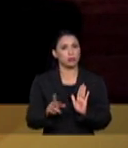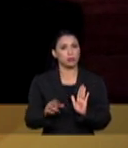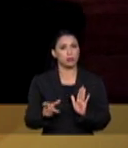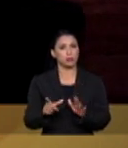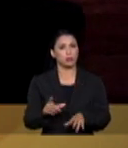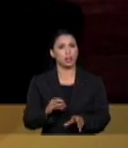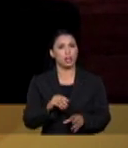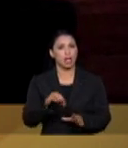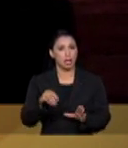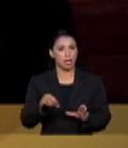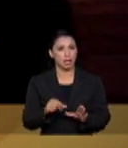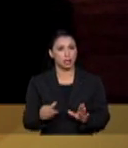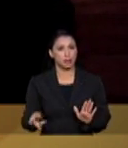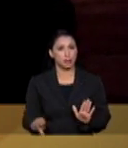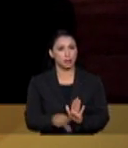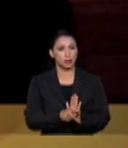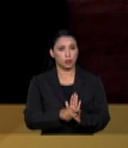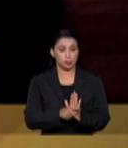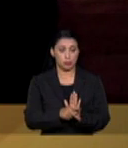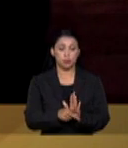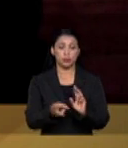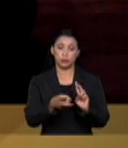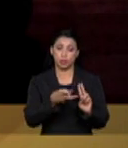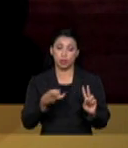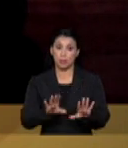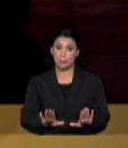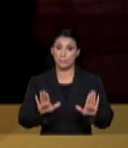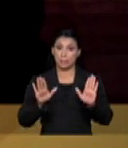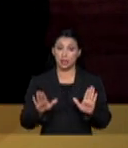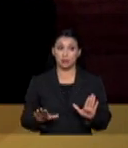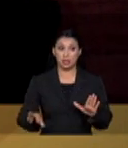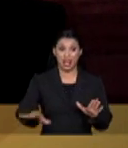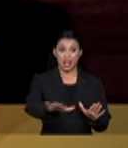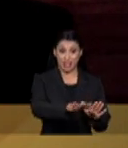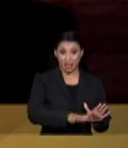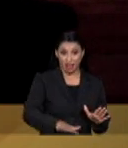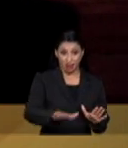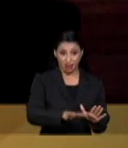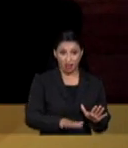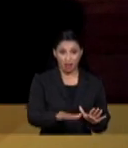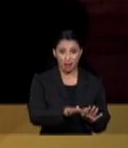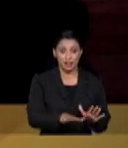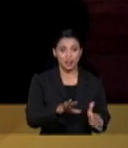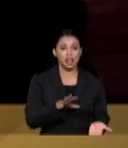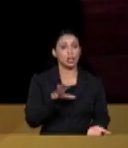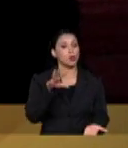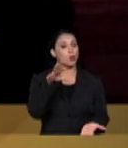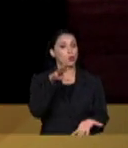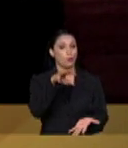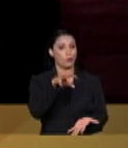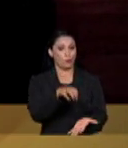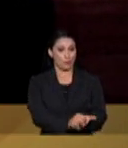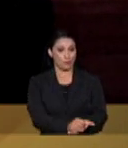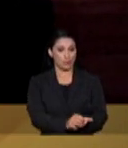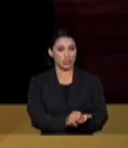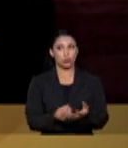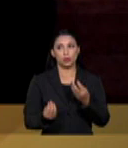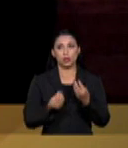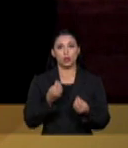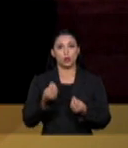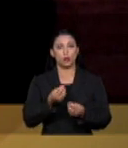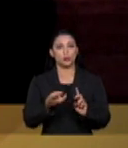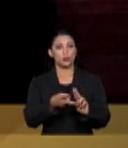mas a declara declara que a área é de ocupação pelo modo de viver